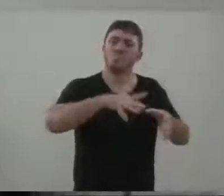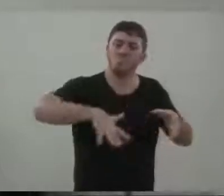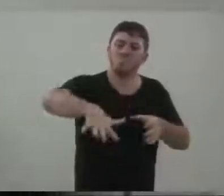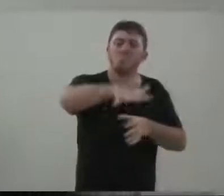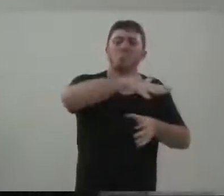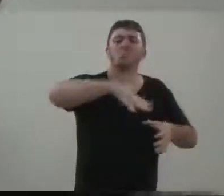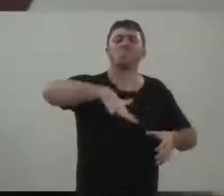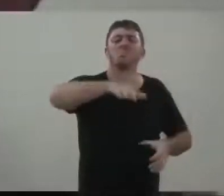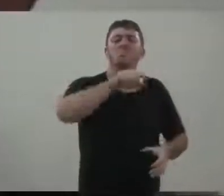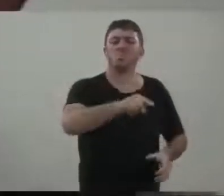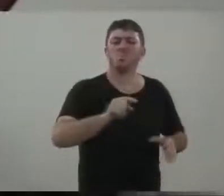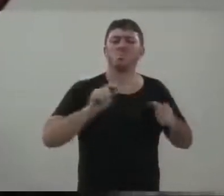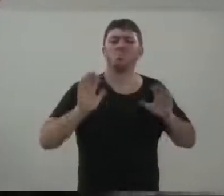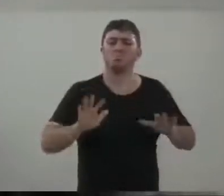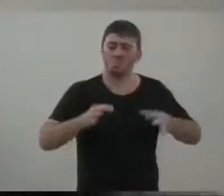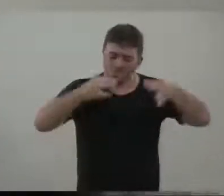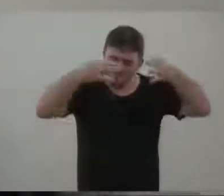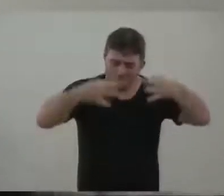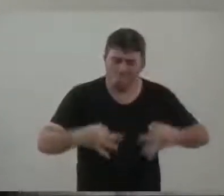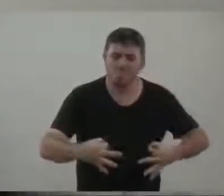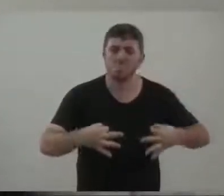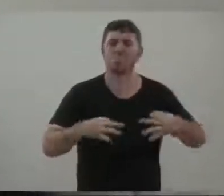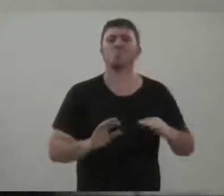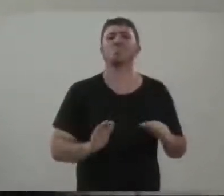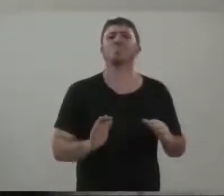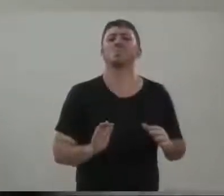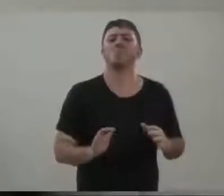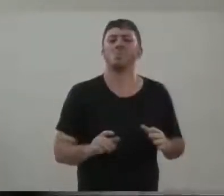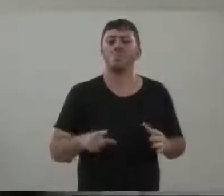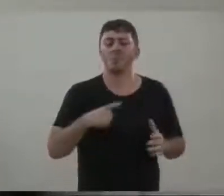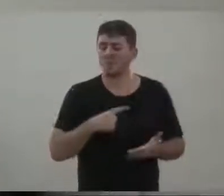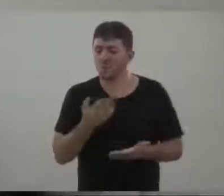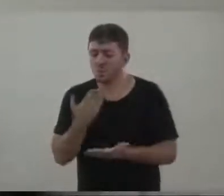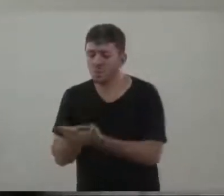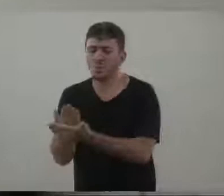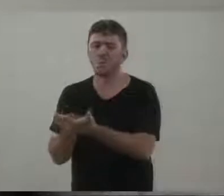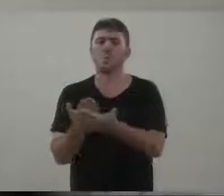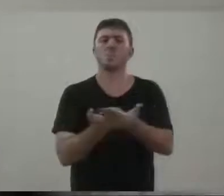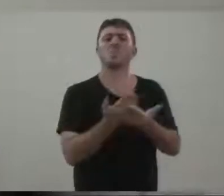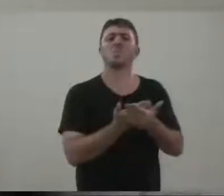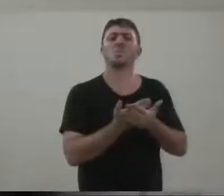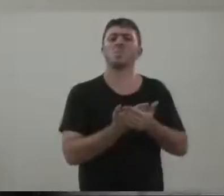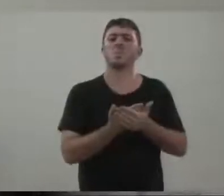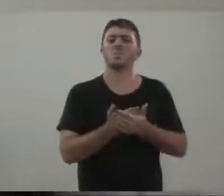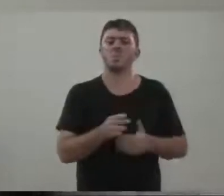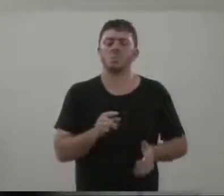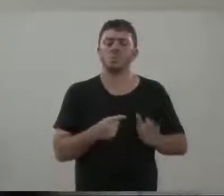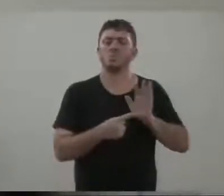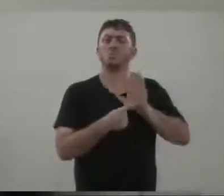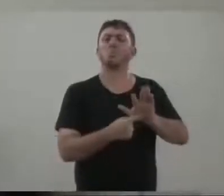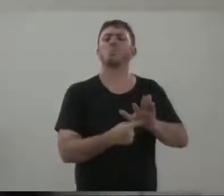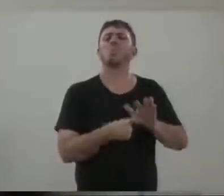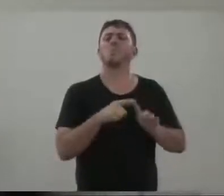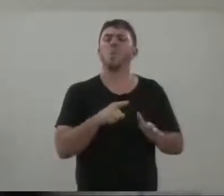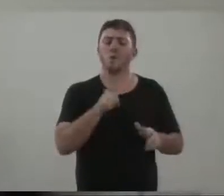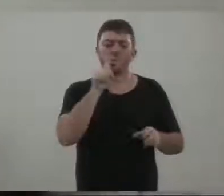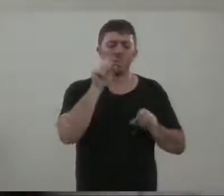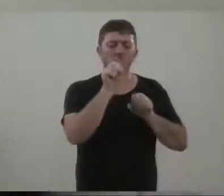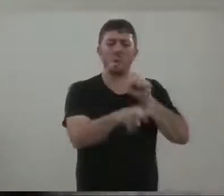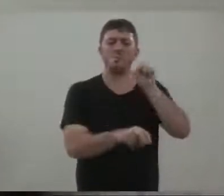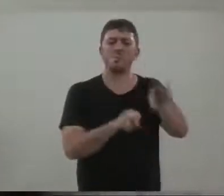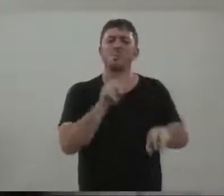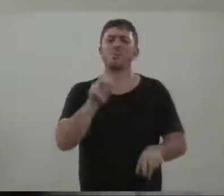forma eficaz, e também que tenha estudos técnicos, né, que demonstrem o grau de contaminação ali